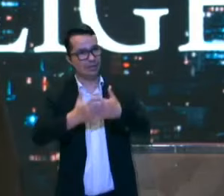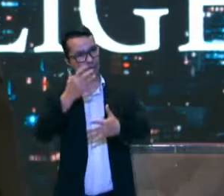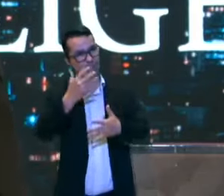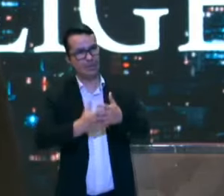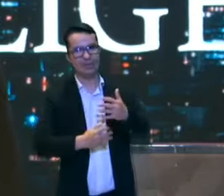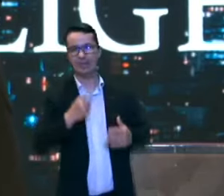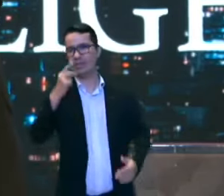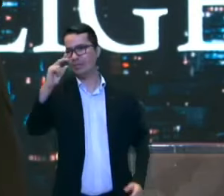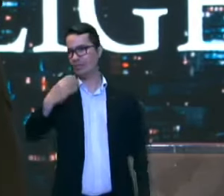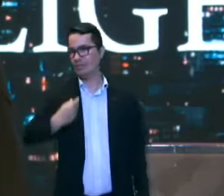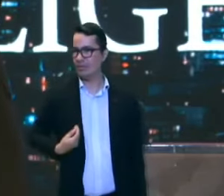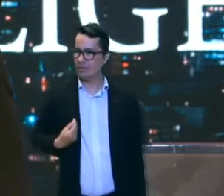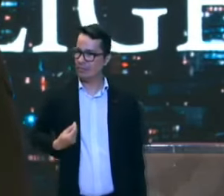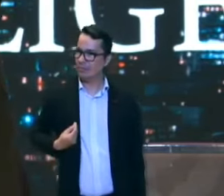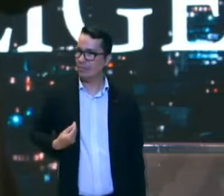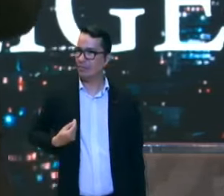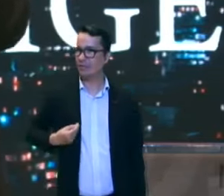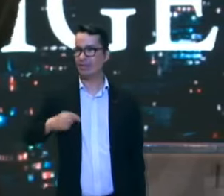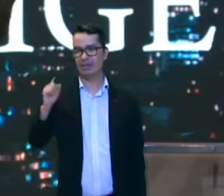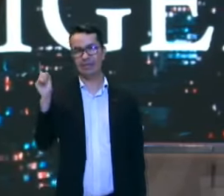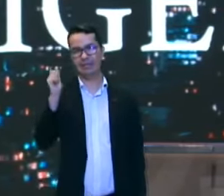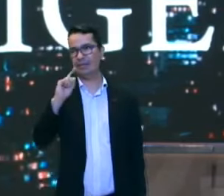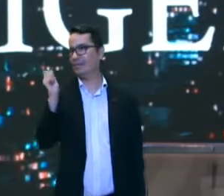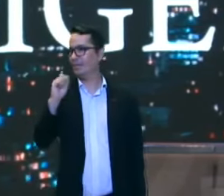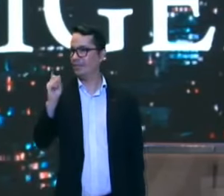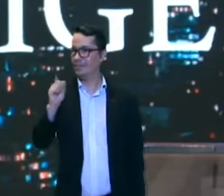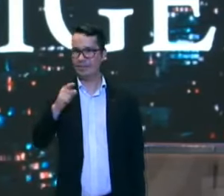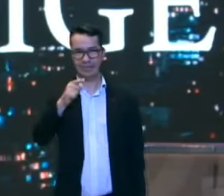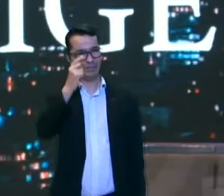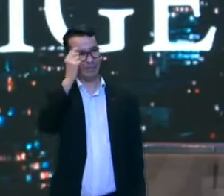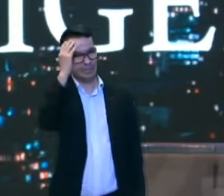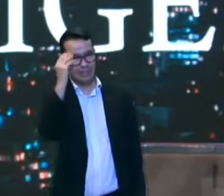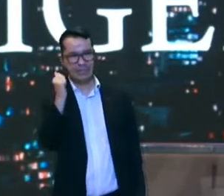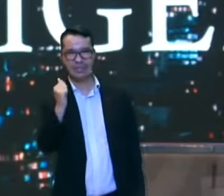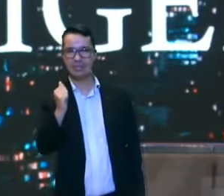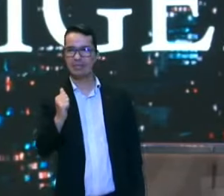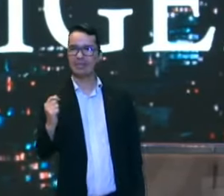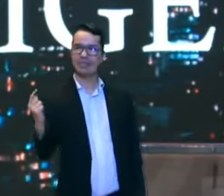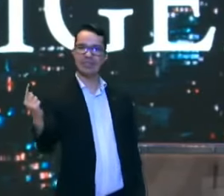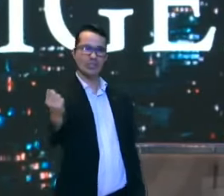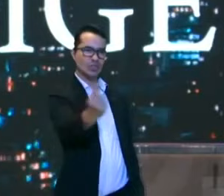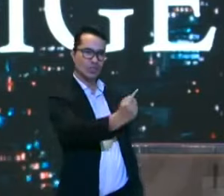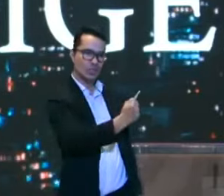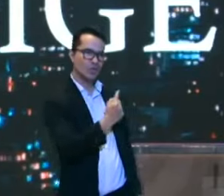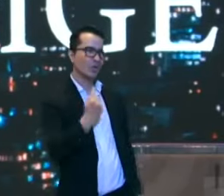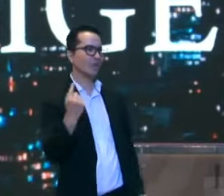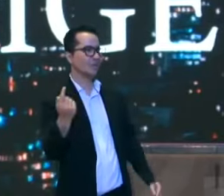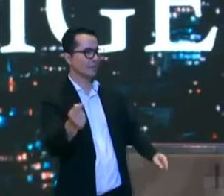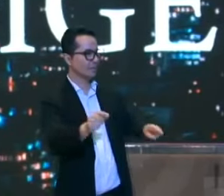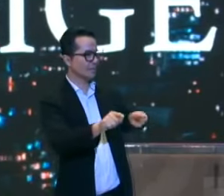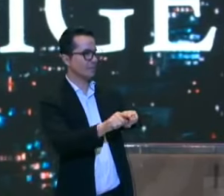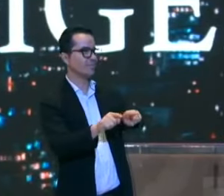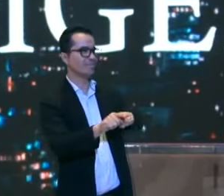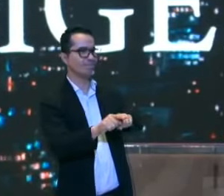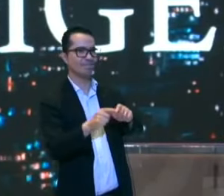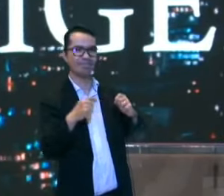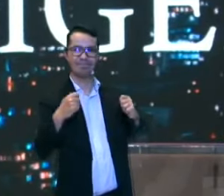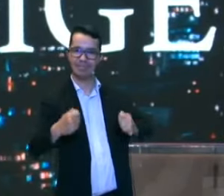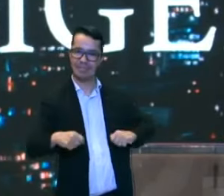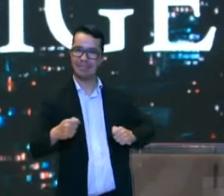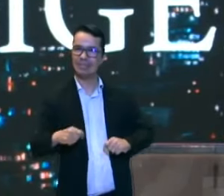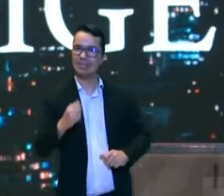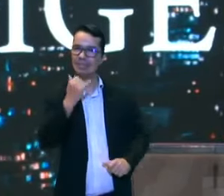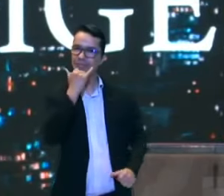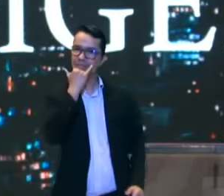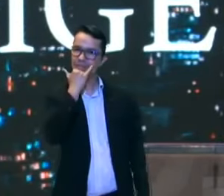Está impedindo a tua comunhão com Deus. Sabe, quando a gente não libera perdão,